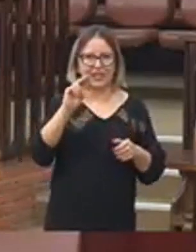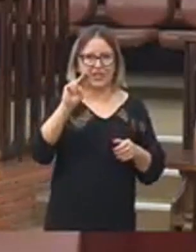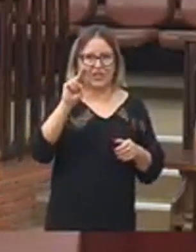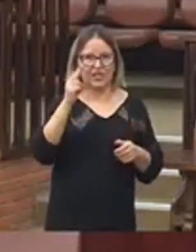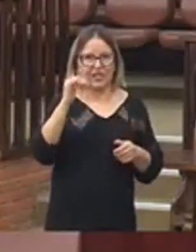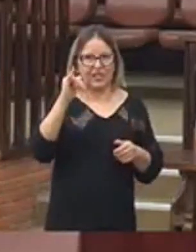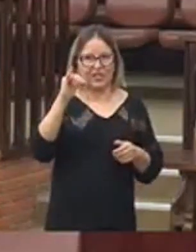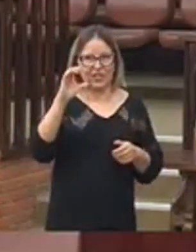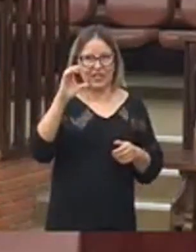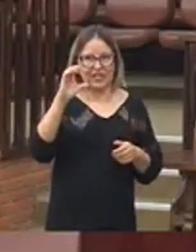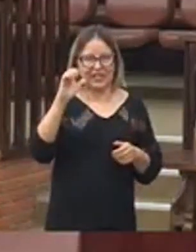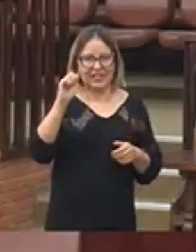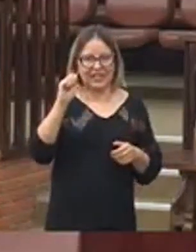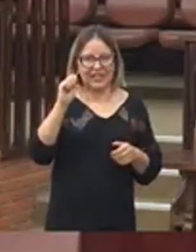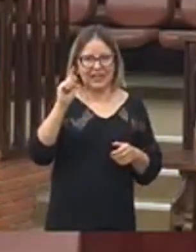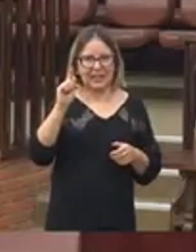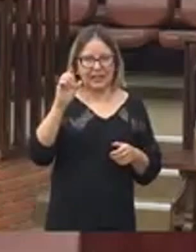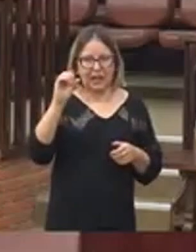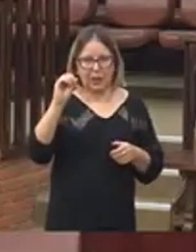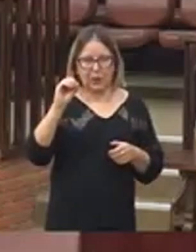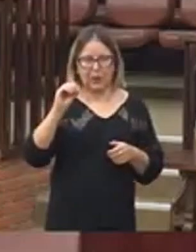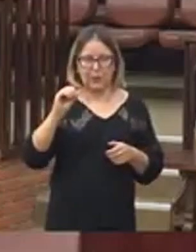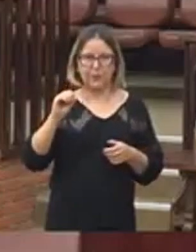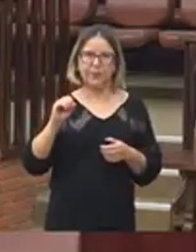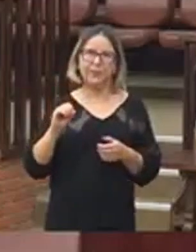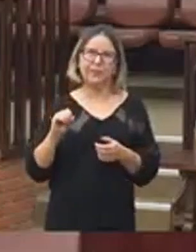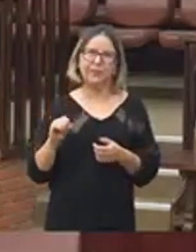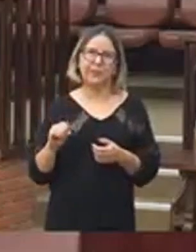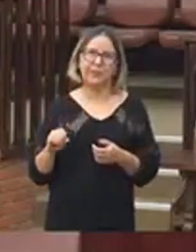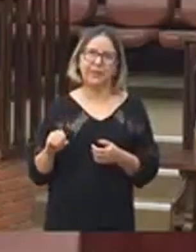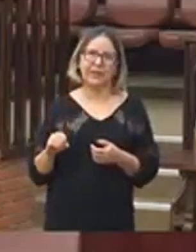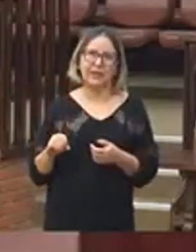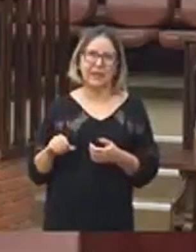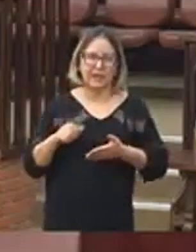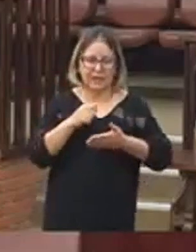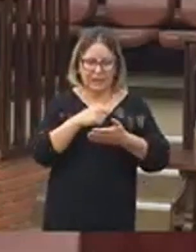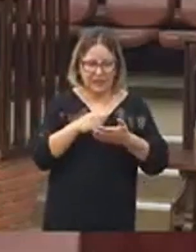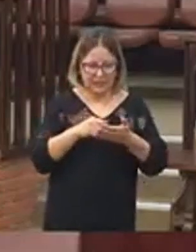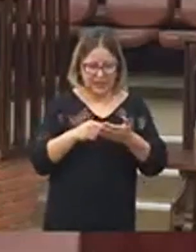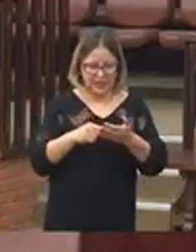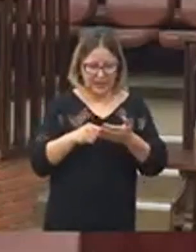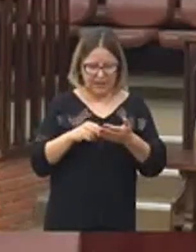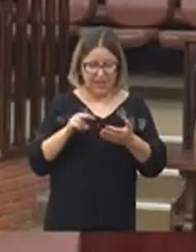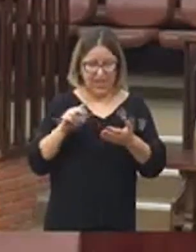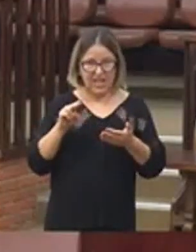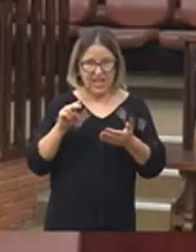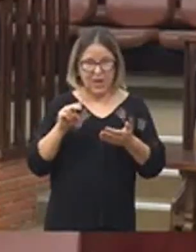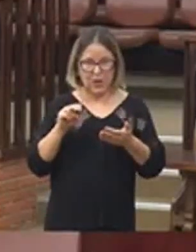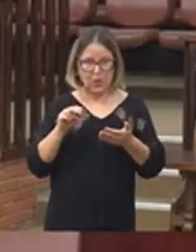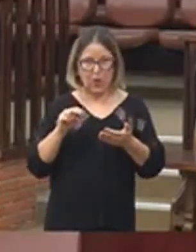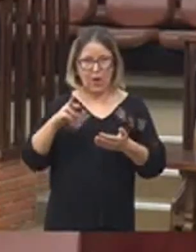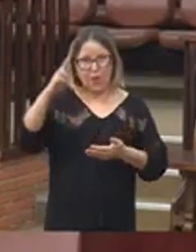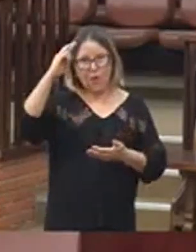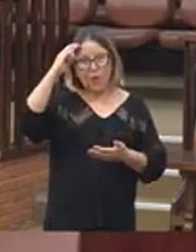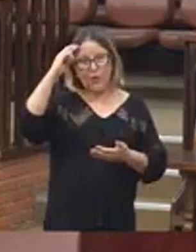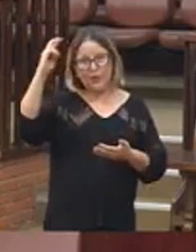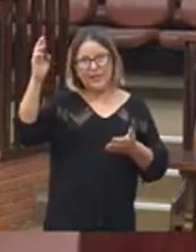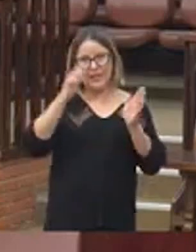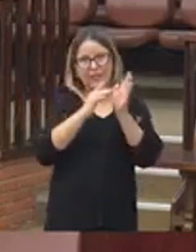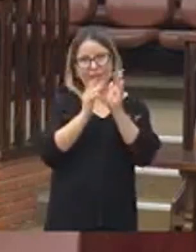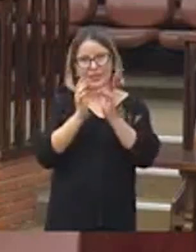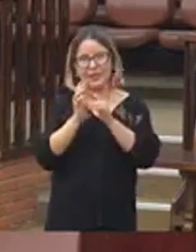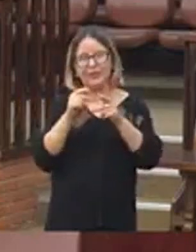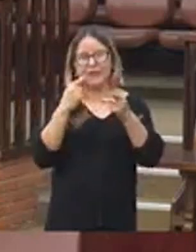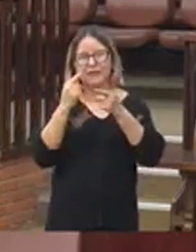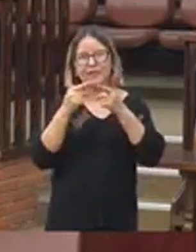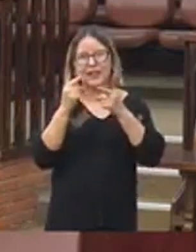ela escreve como se fosse o Senhor falando, com a linguagem do Senhor. E ela